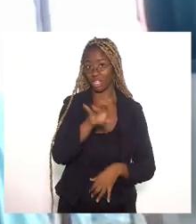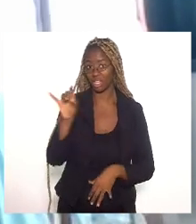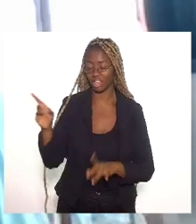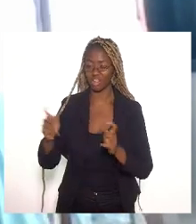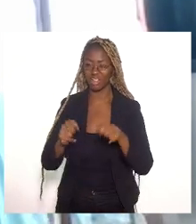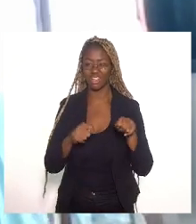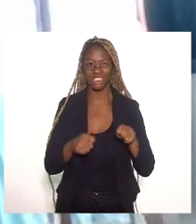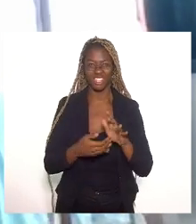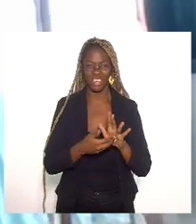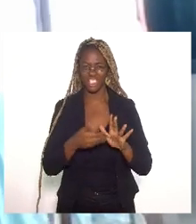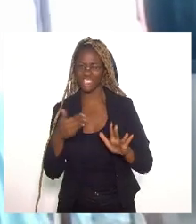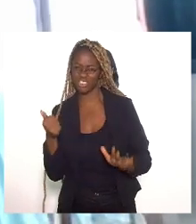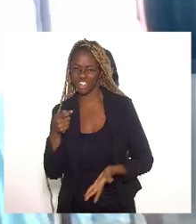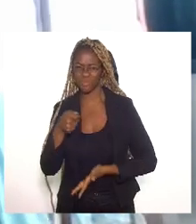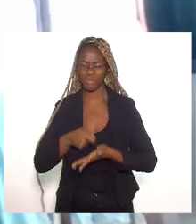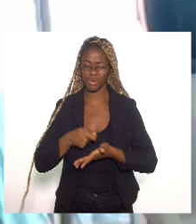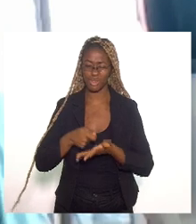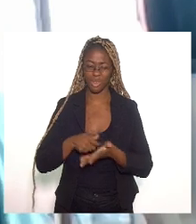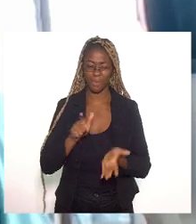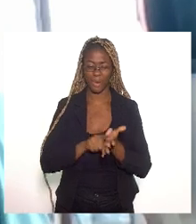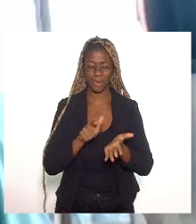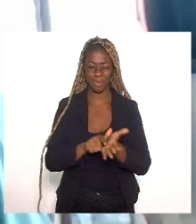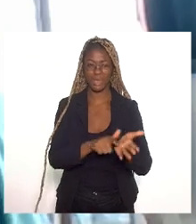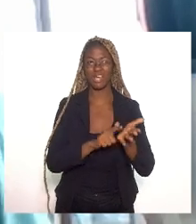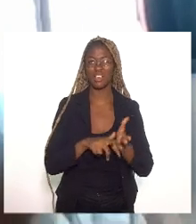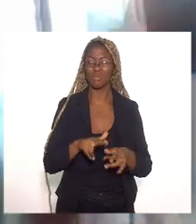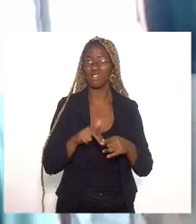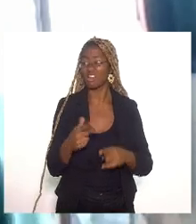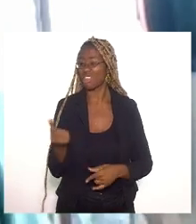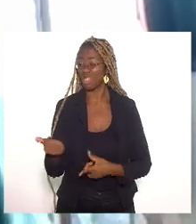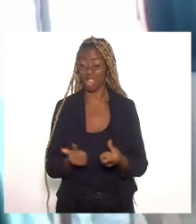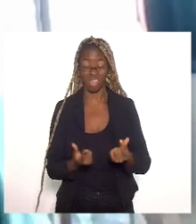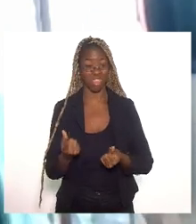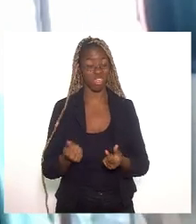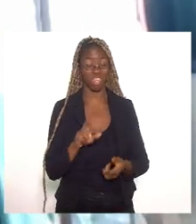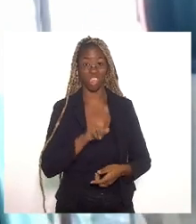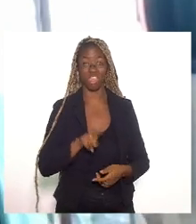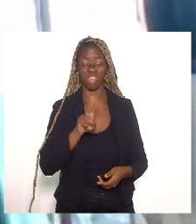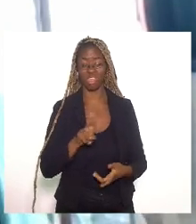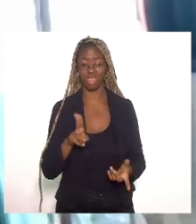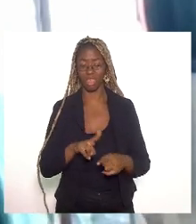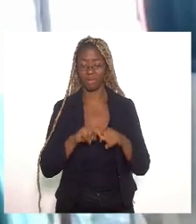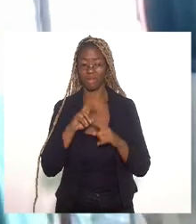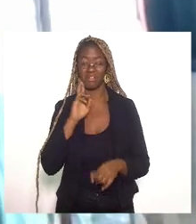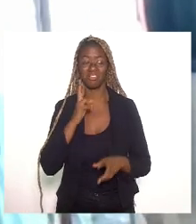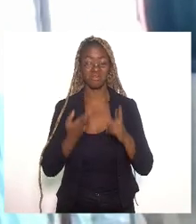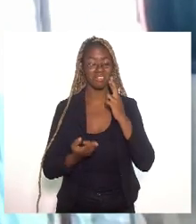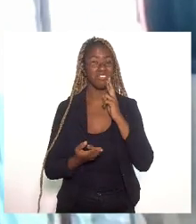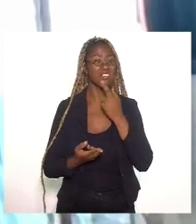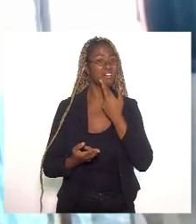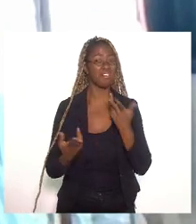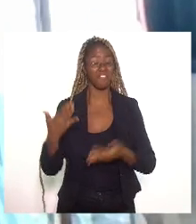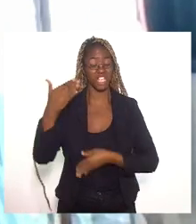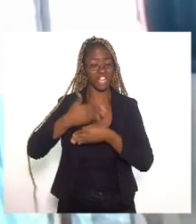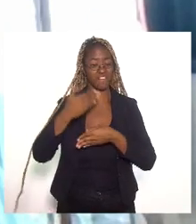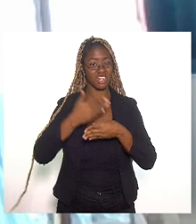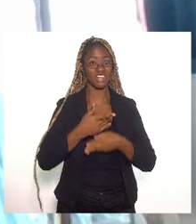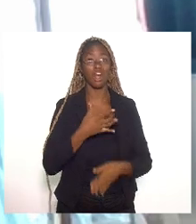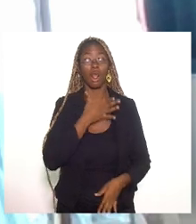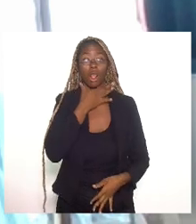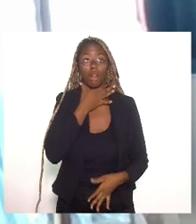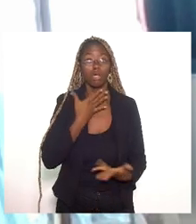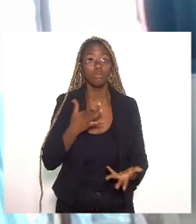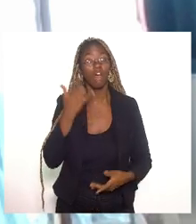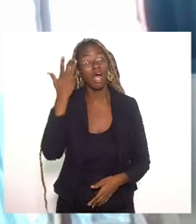essa obrigação de panfleto, que é onerar custo para comerciante, está fechando tudo que é restaurante. O que vocês acham dessa